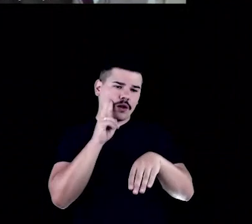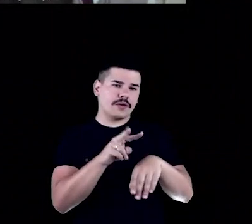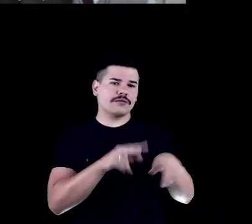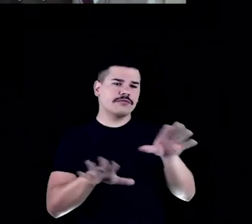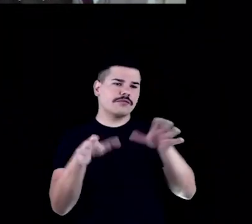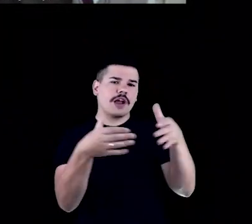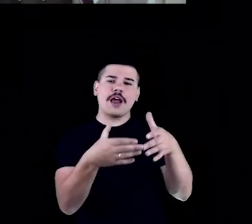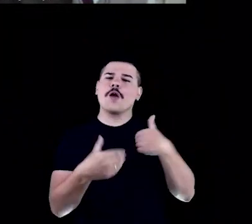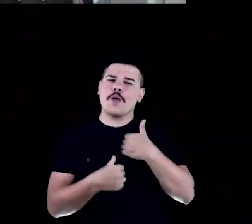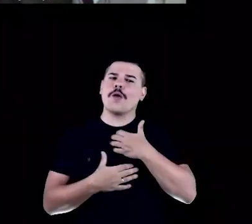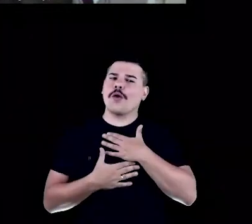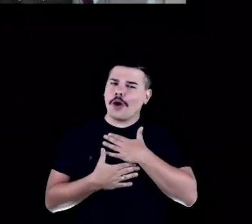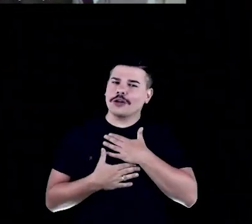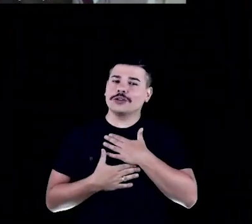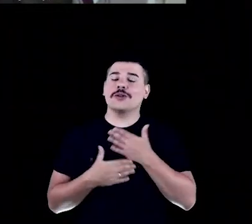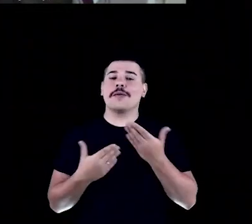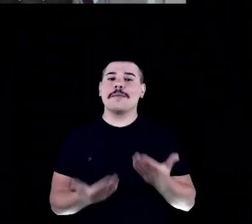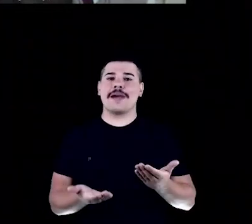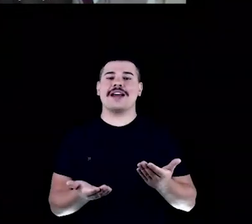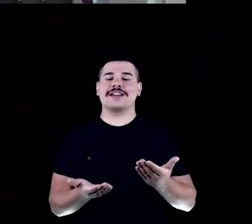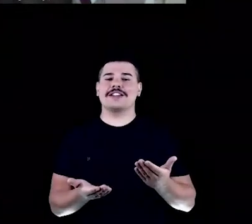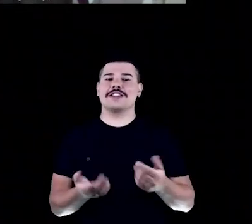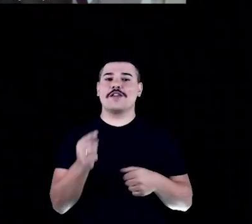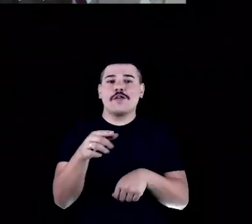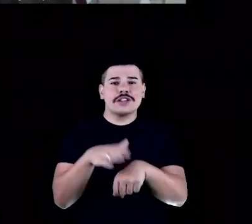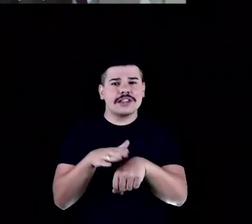outros poemas seus, adoro. Você